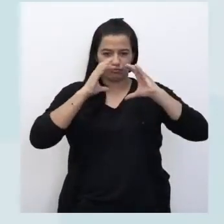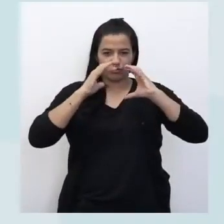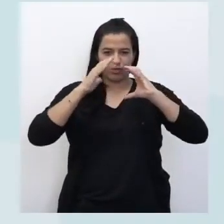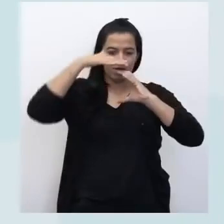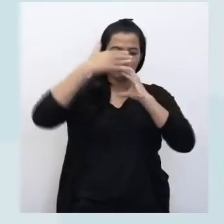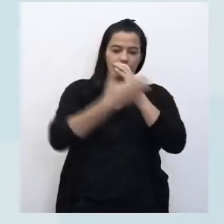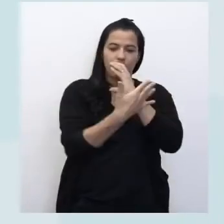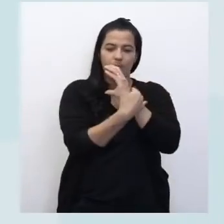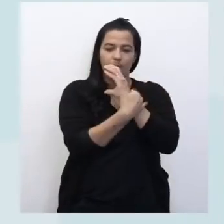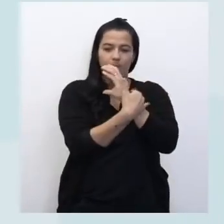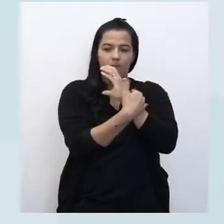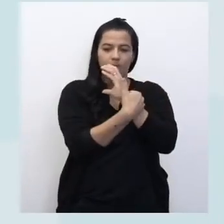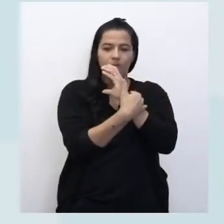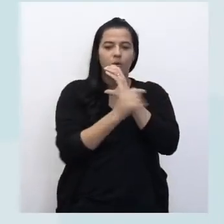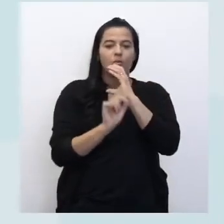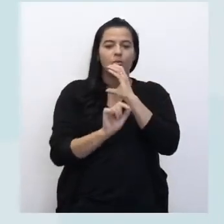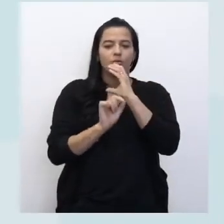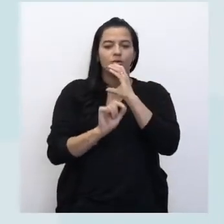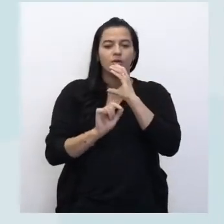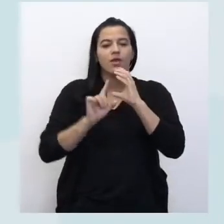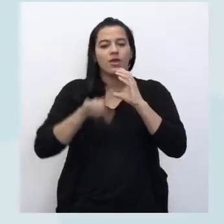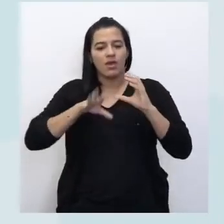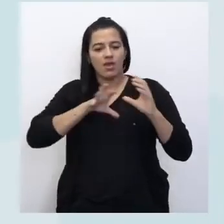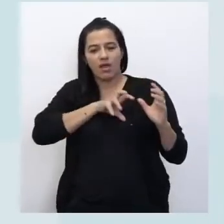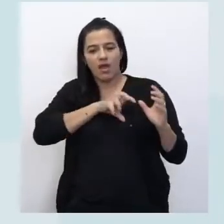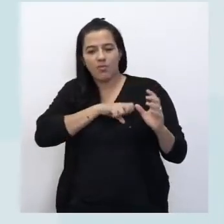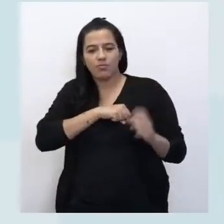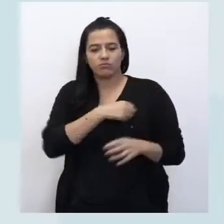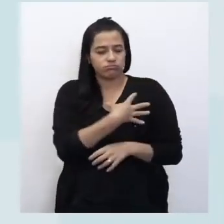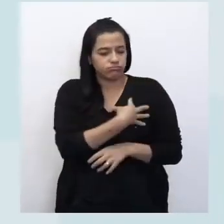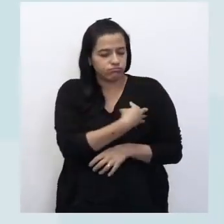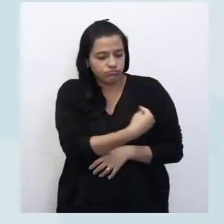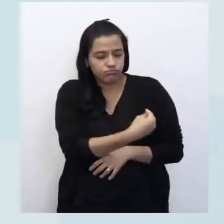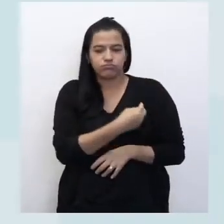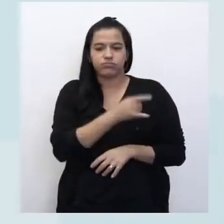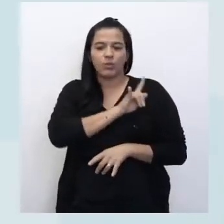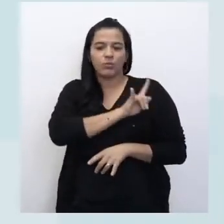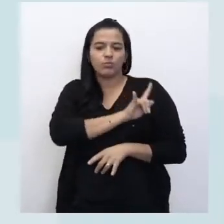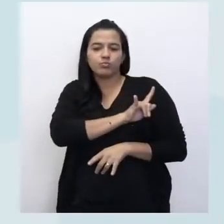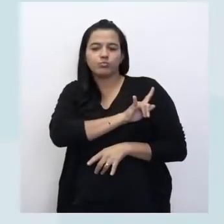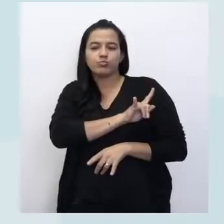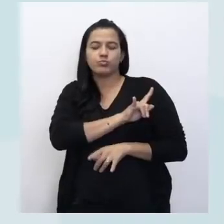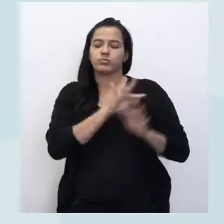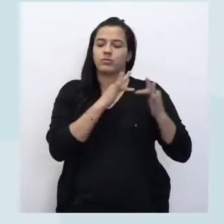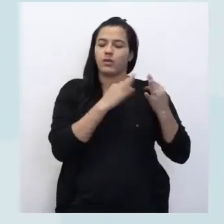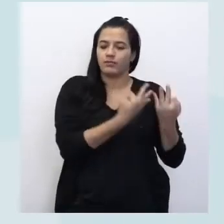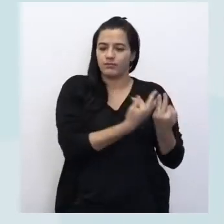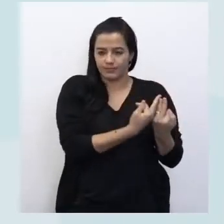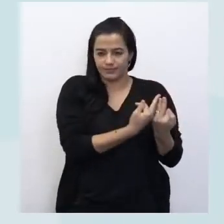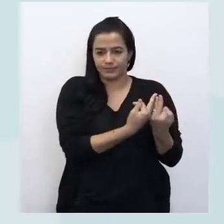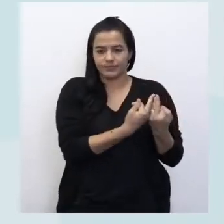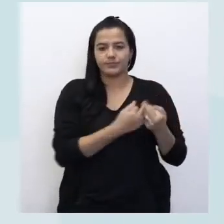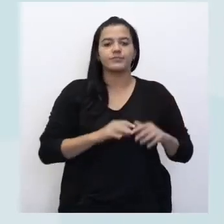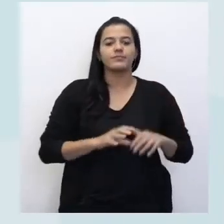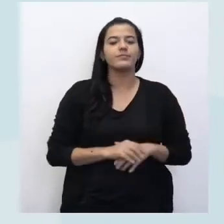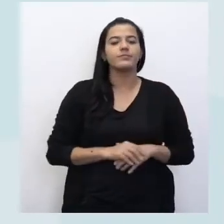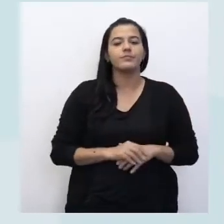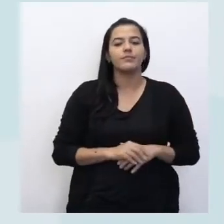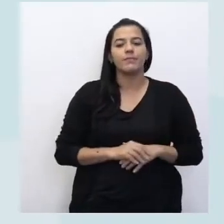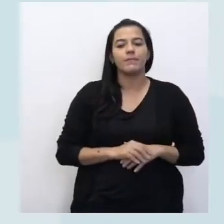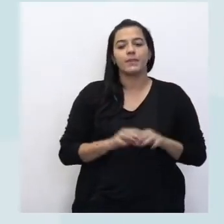a capacidade de sentir amor pelos filhos, o amor parental, né? Aparece